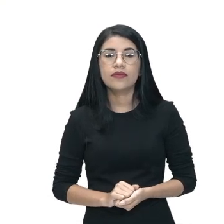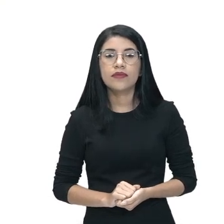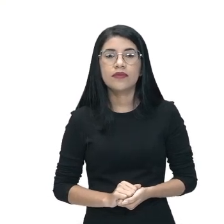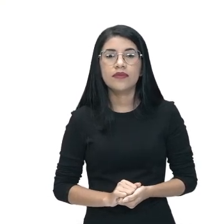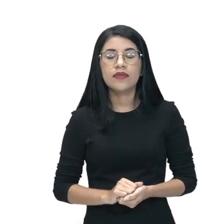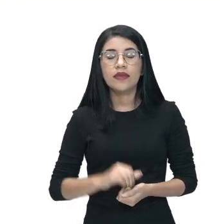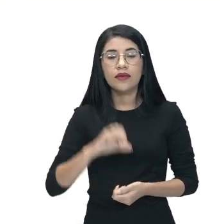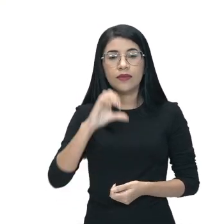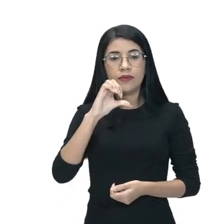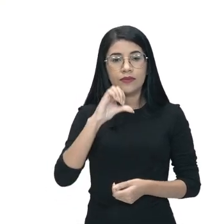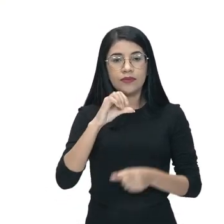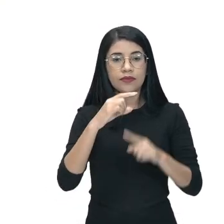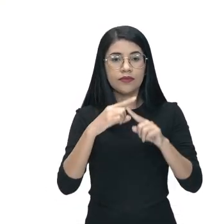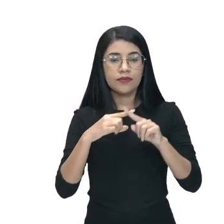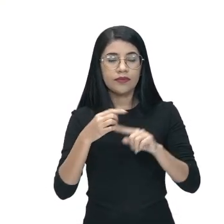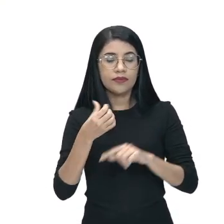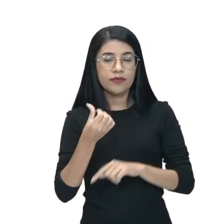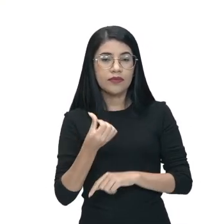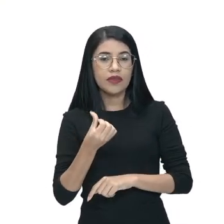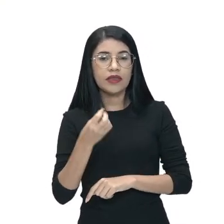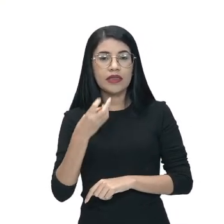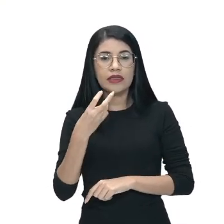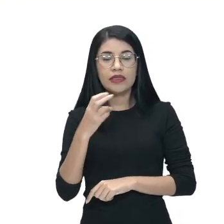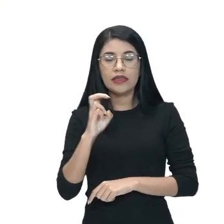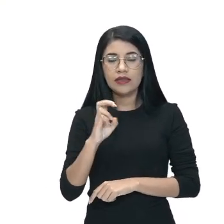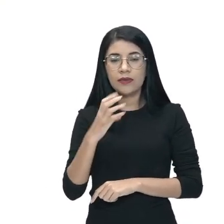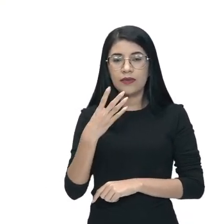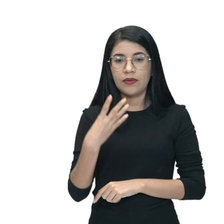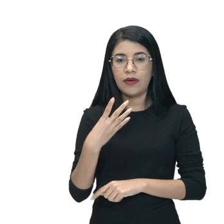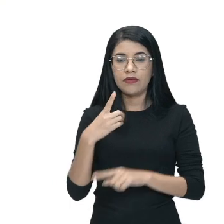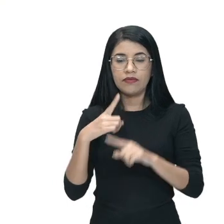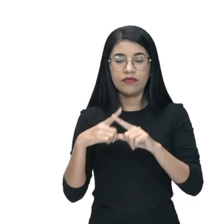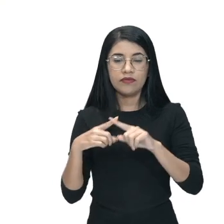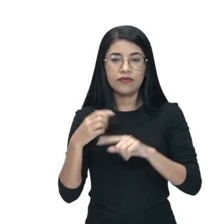6 é 54, vezes